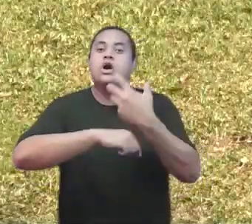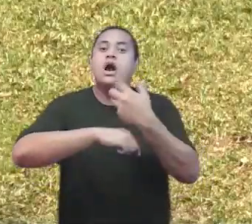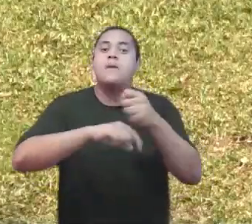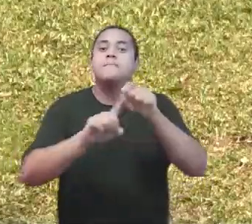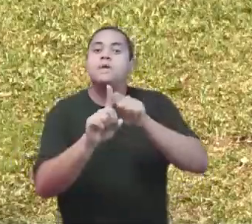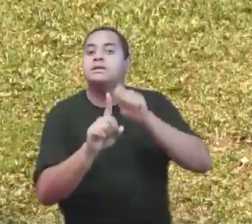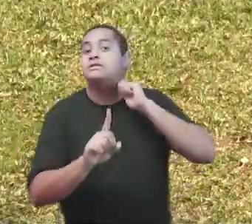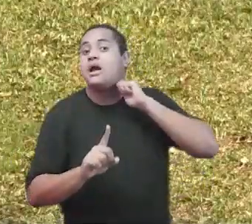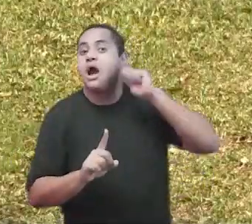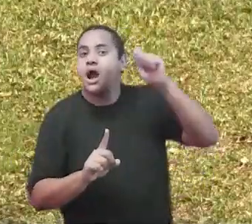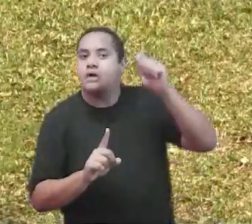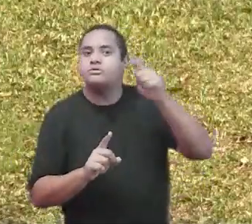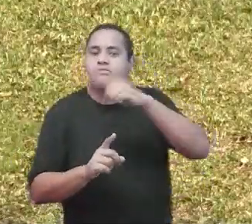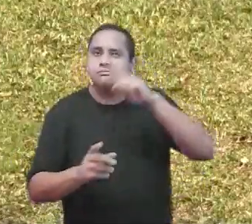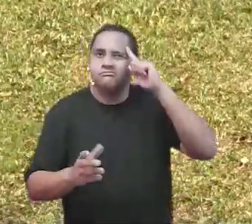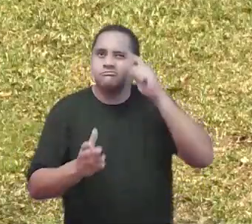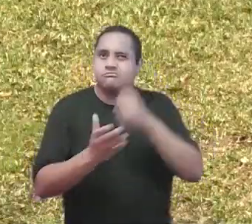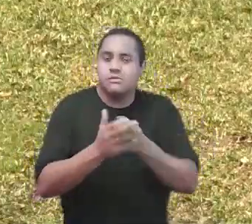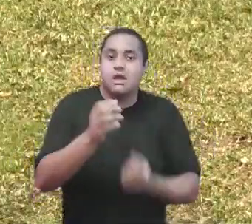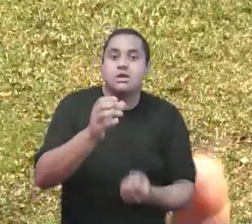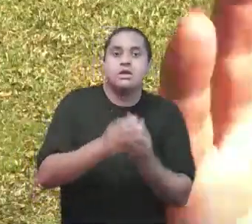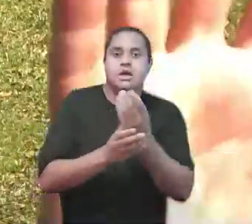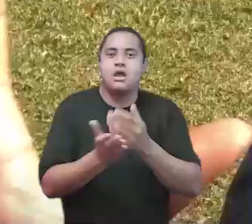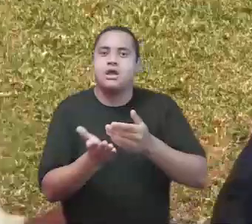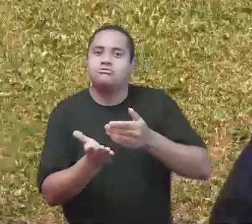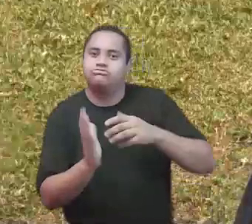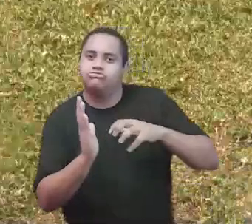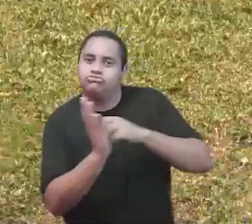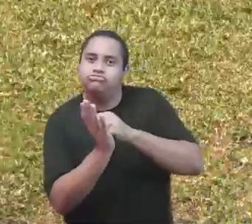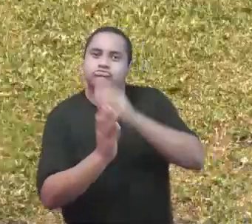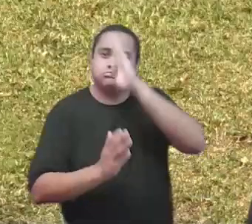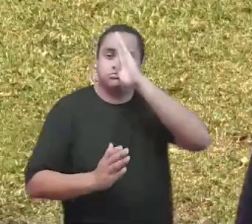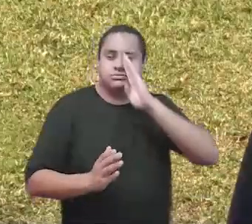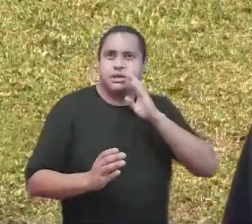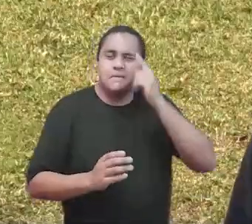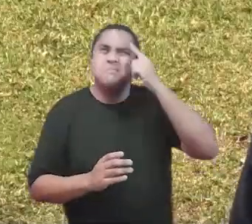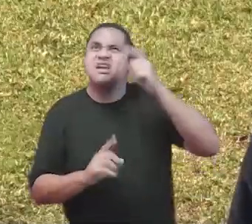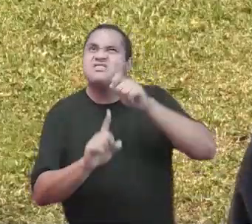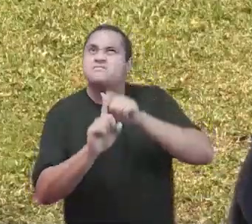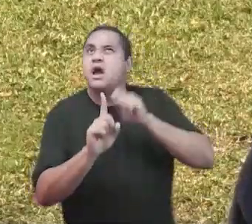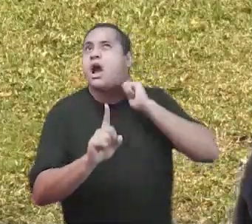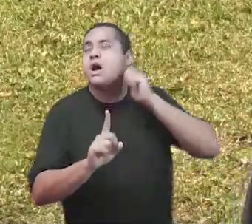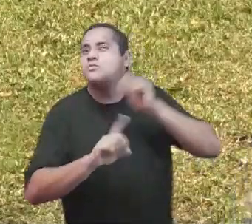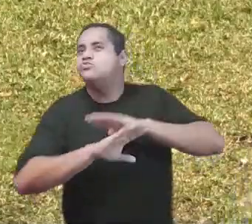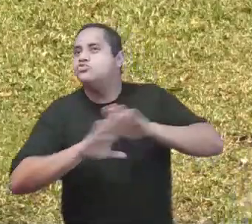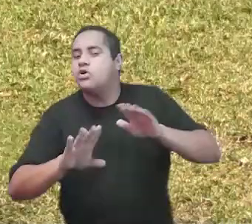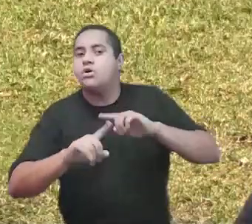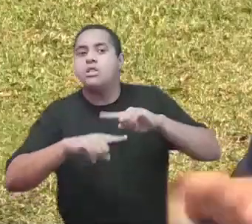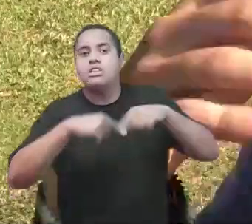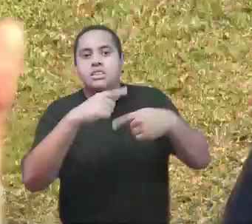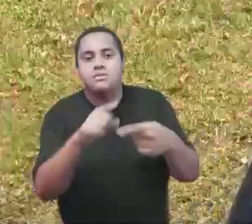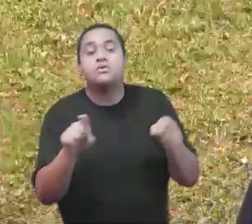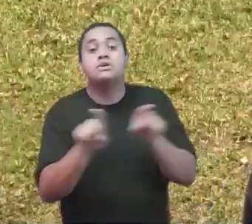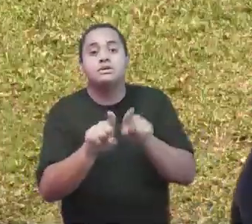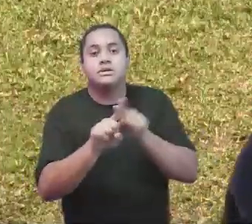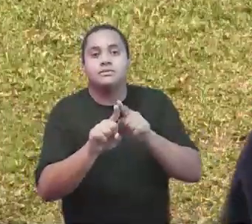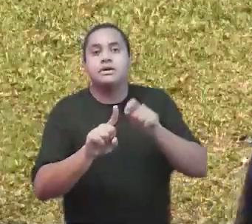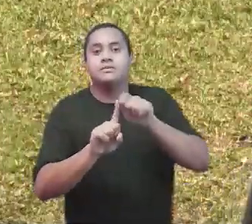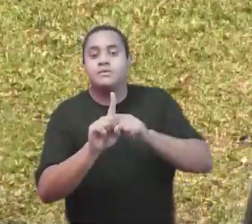quando a gente resolveu abrir inscrições gratuitas. A ideia era só o mês de abril. Acabamos esticando o acesso para